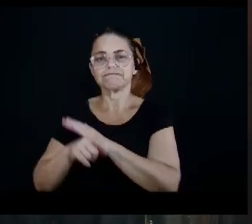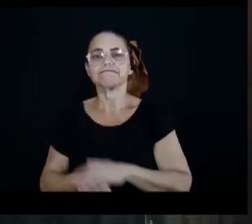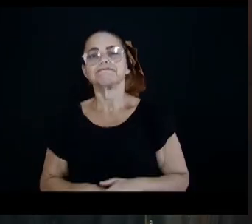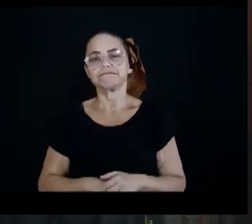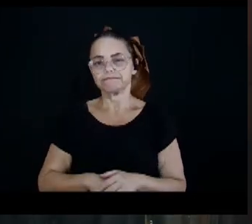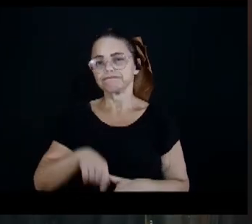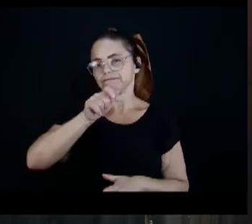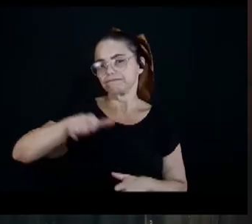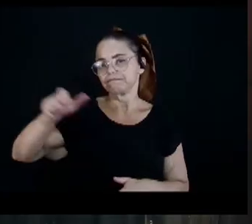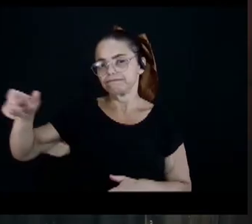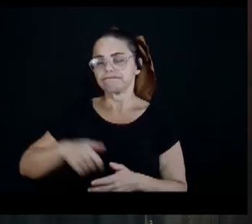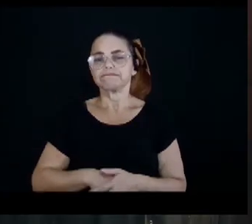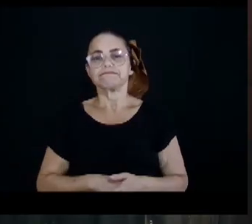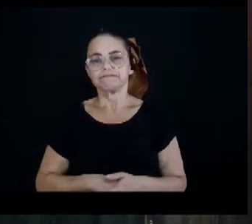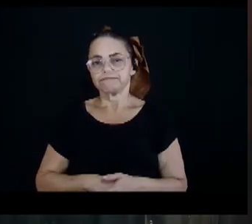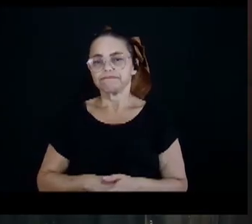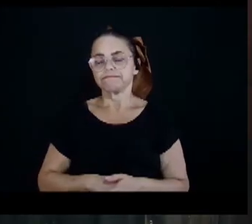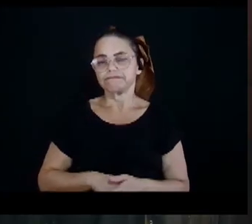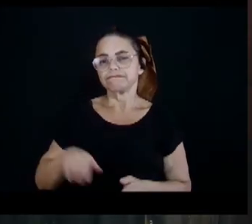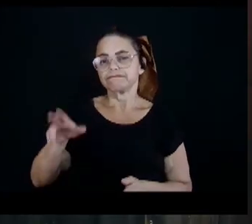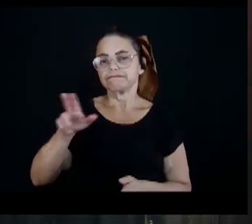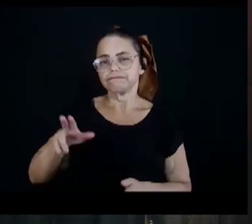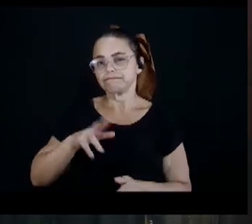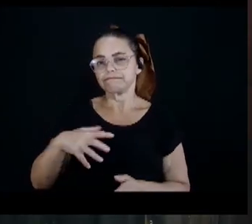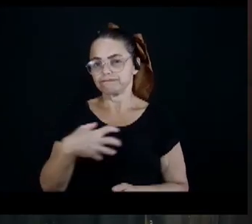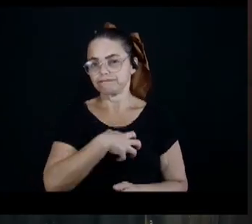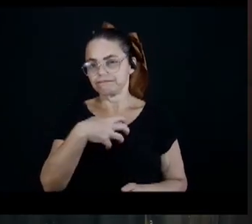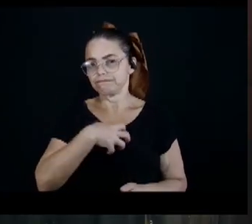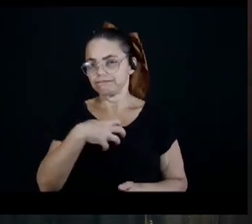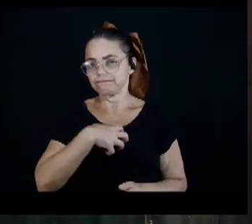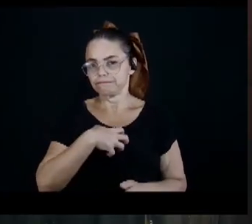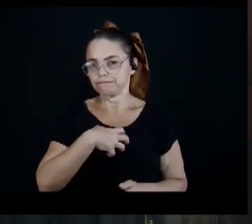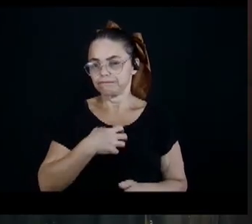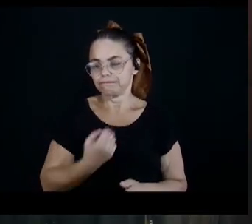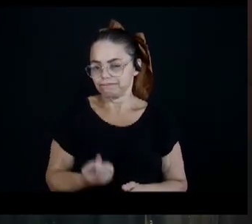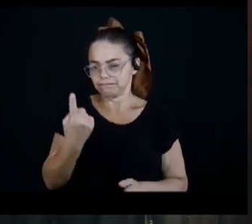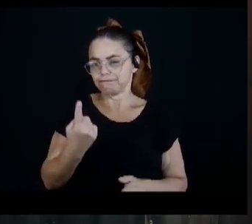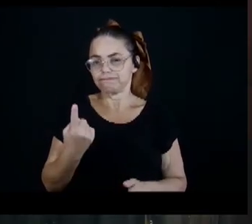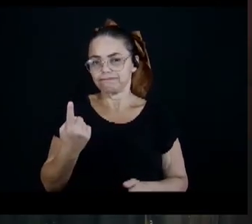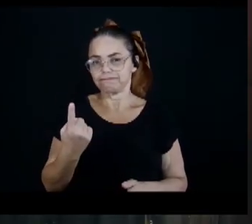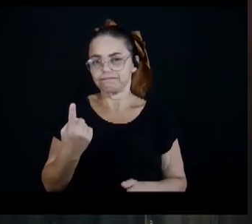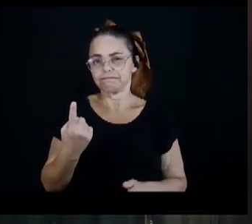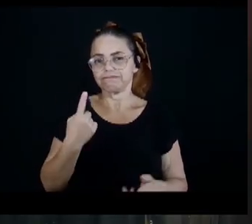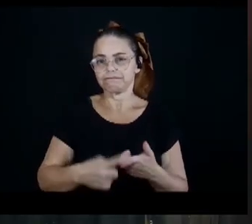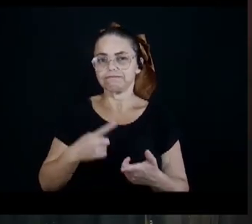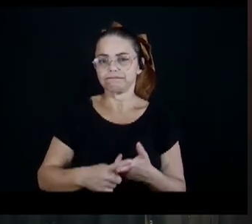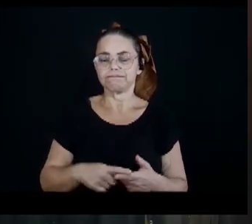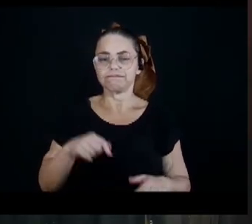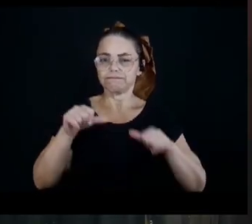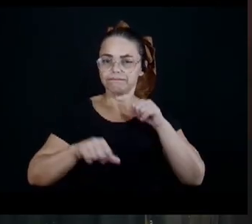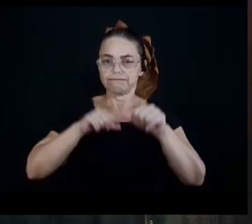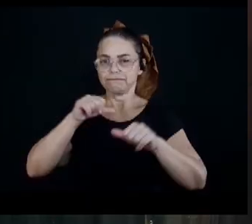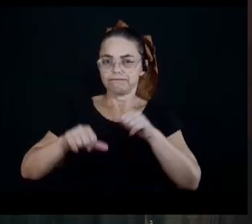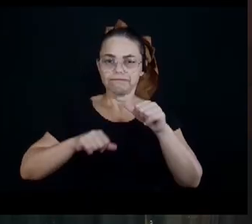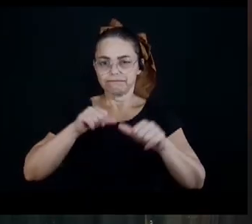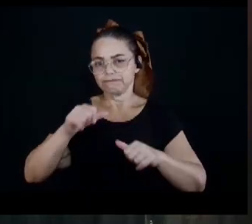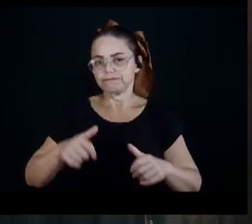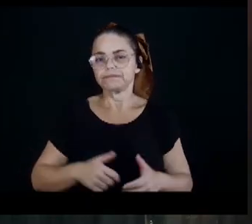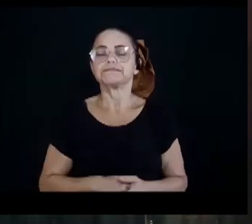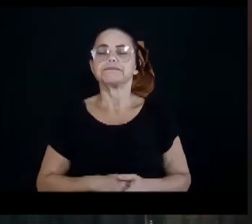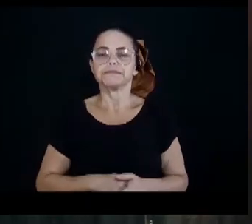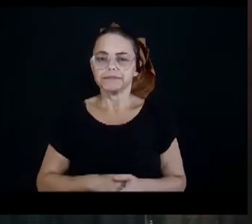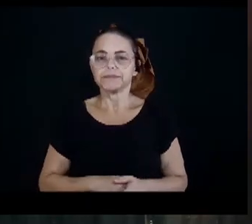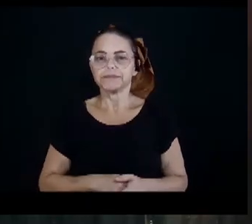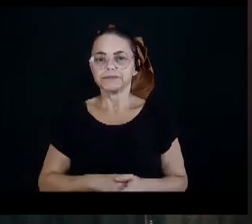estão tomando, estão sentindo-se estranhas, porque estão mudando, né? O que